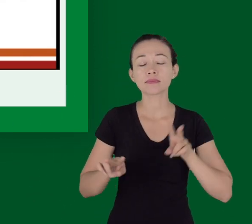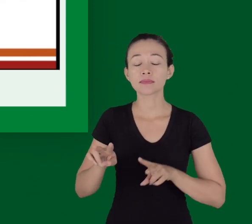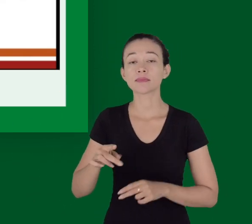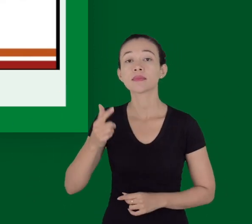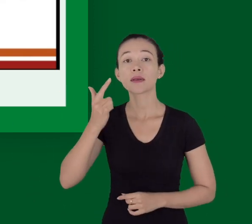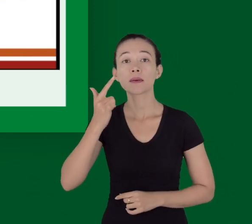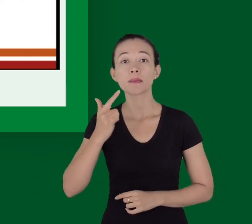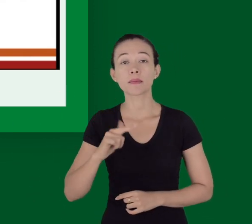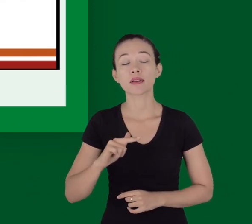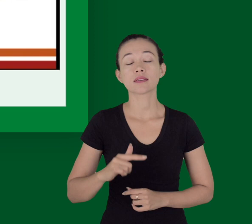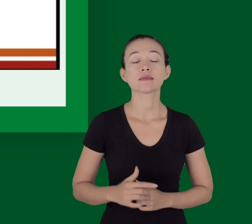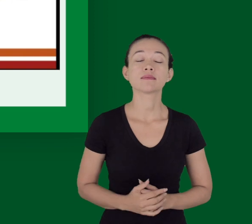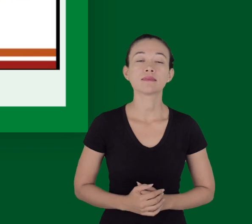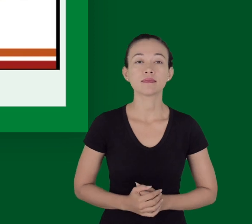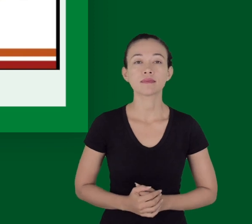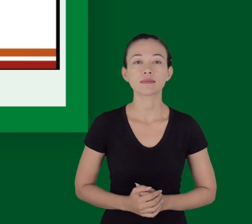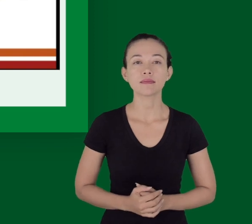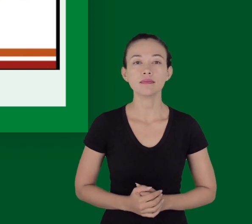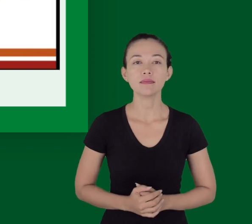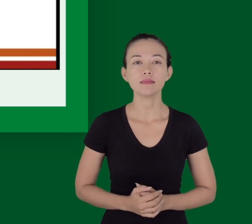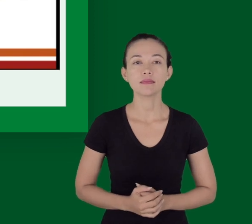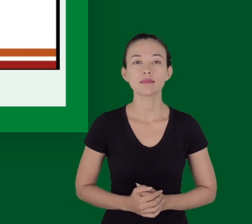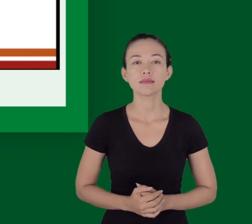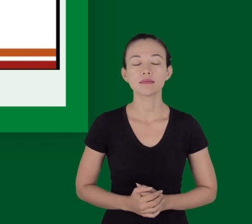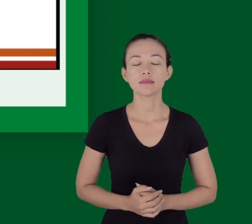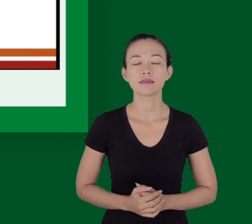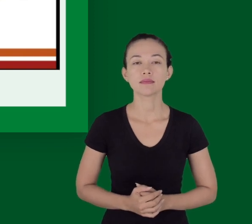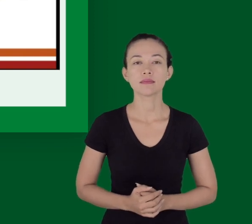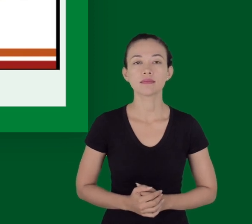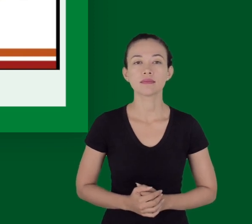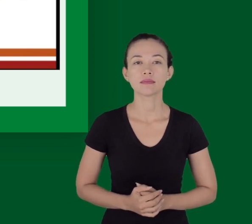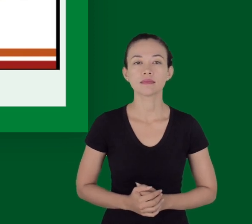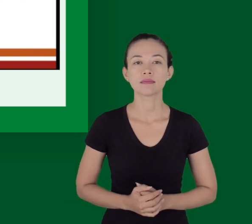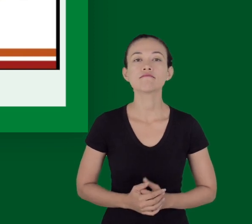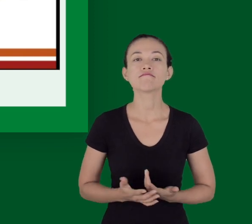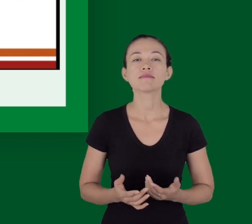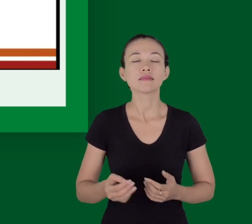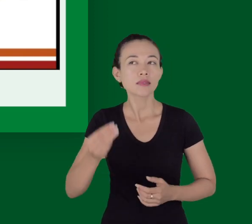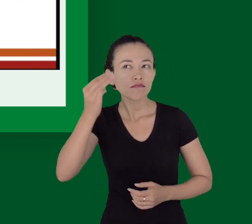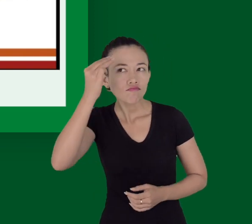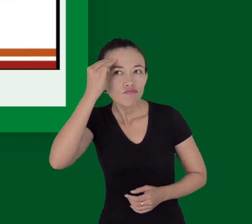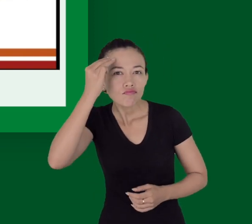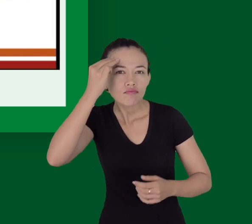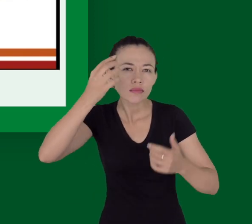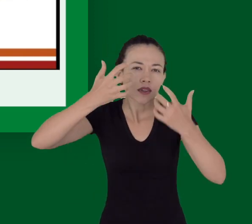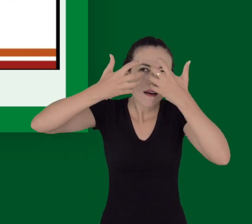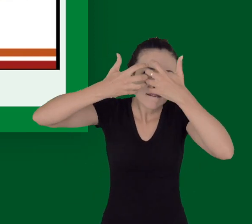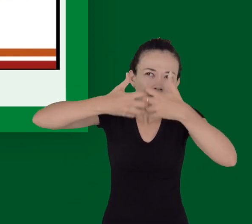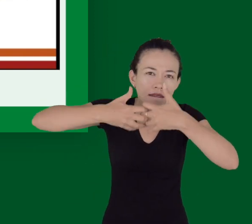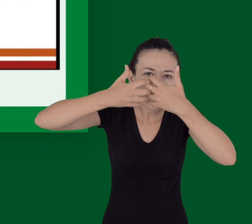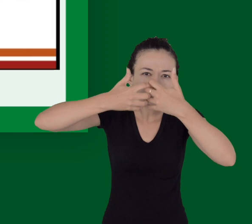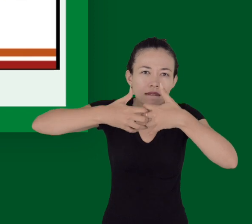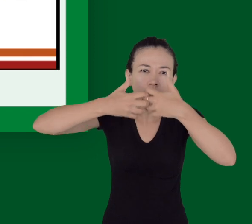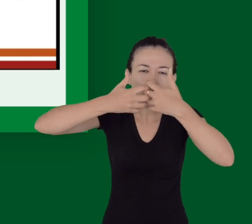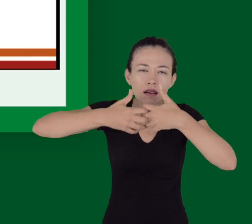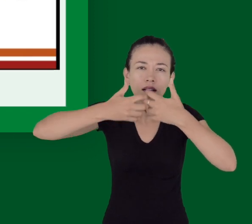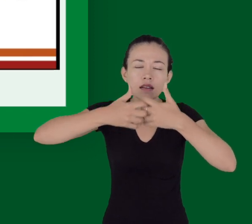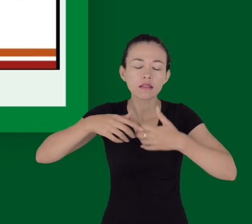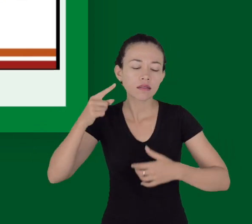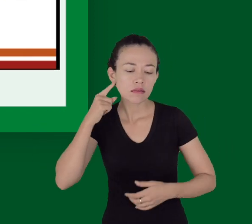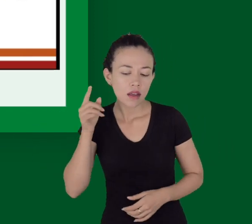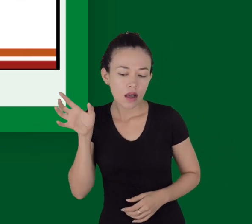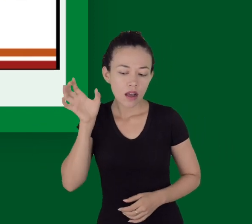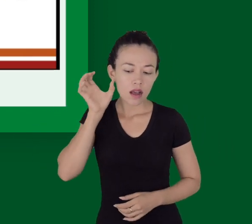sensorial, percepção espacial; a região temporal, que tem a sua relação com a função